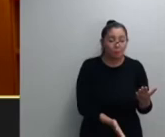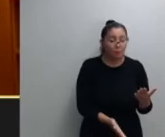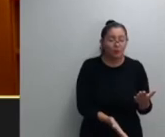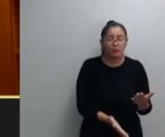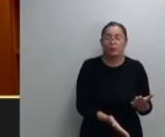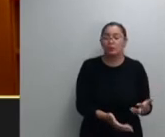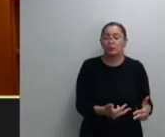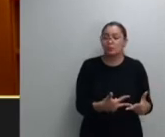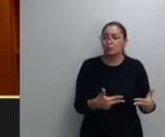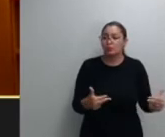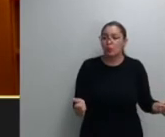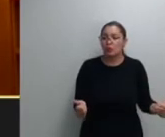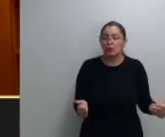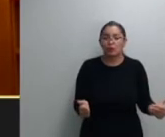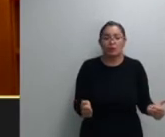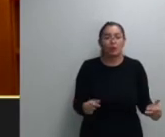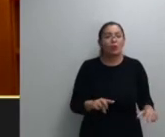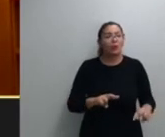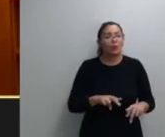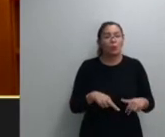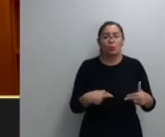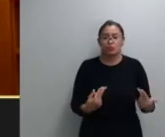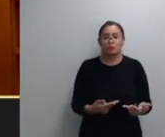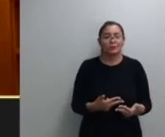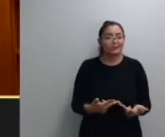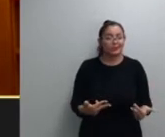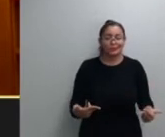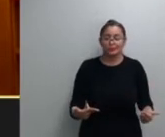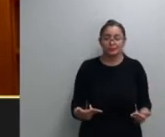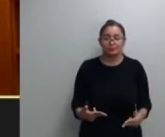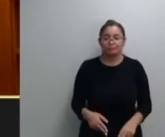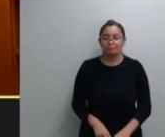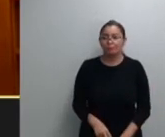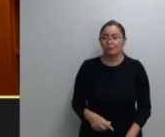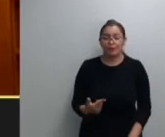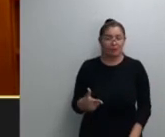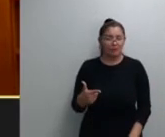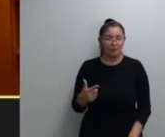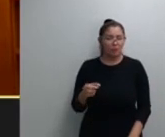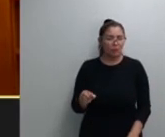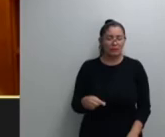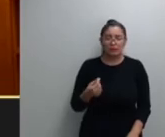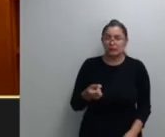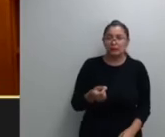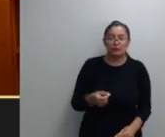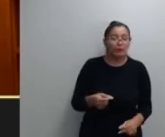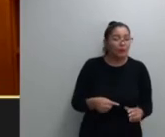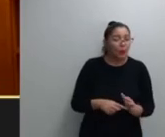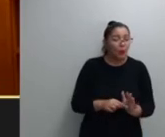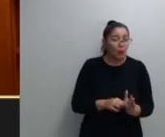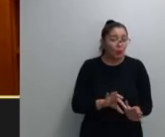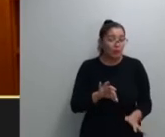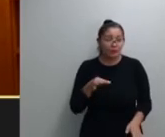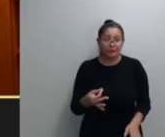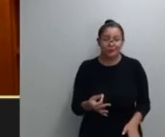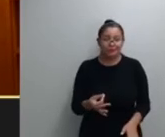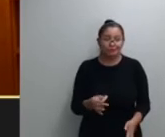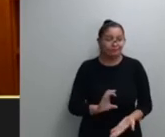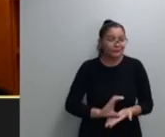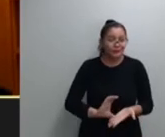ou ainda empregados em outros produtos. Não há outra hipótese legal de estorno de crédito. Por quê? Porque o momento é na aquisição.